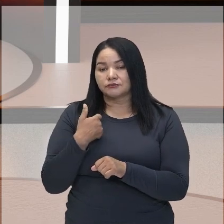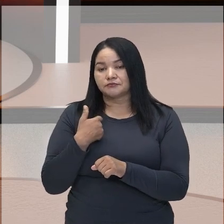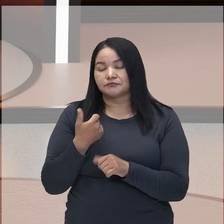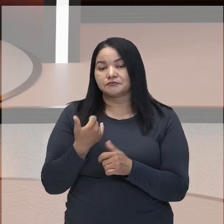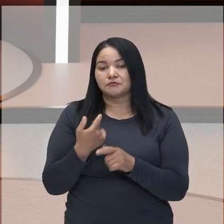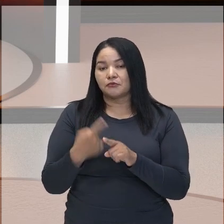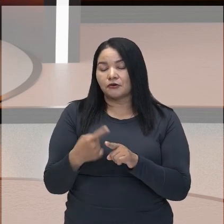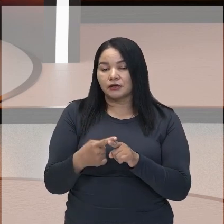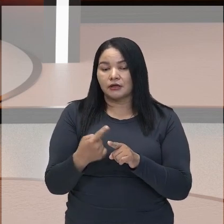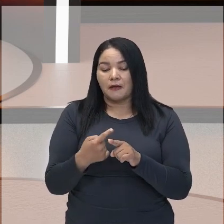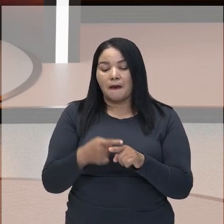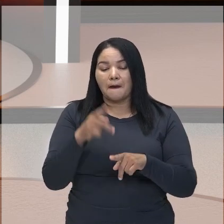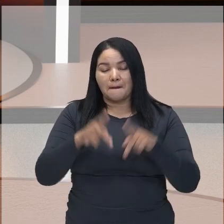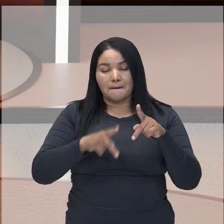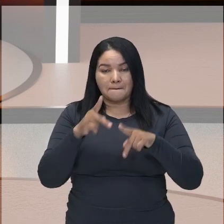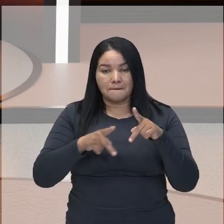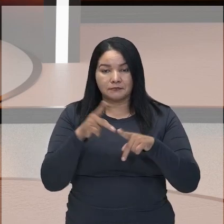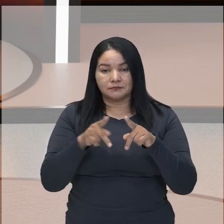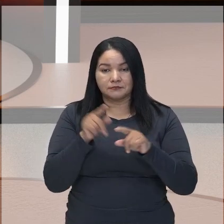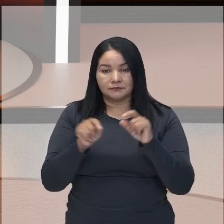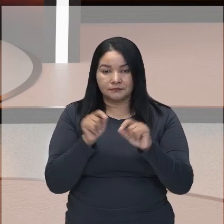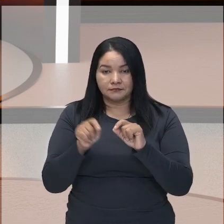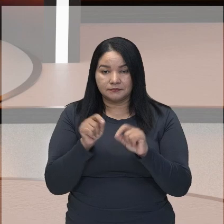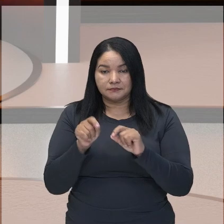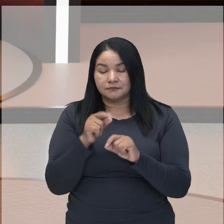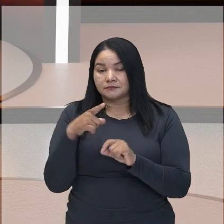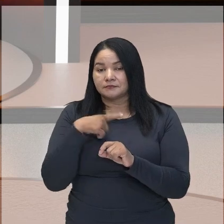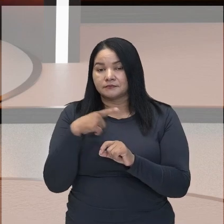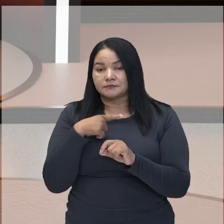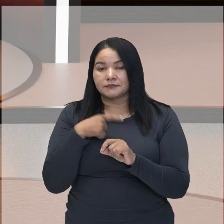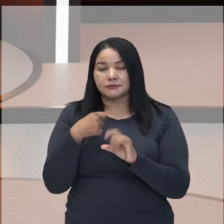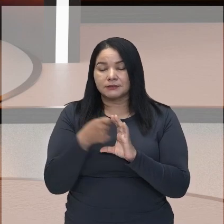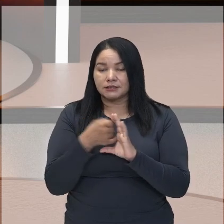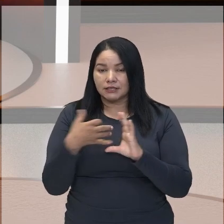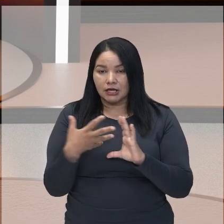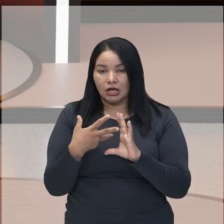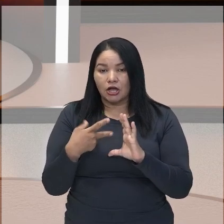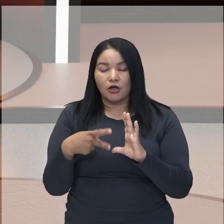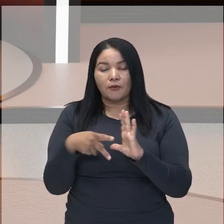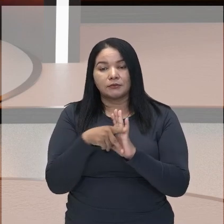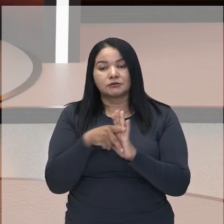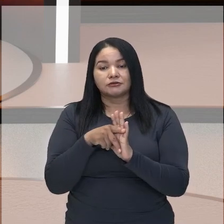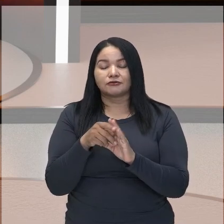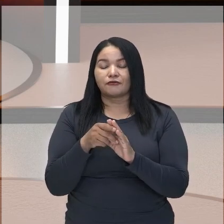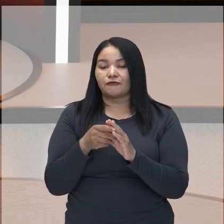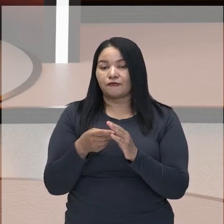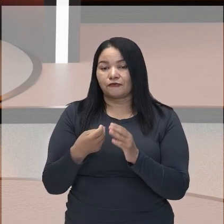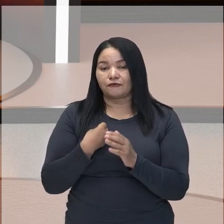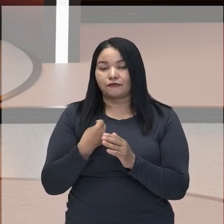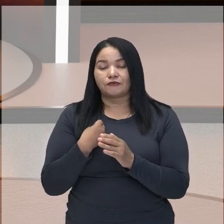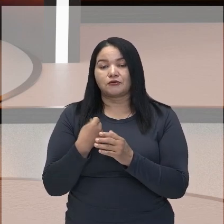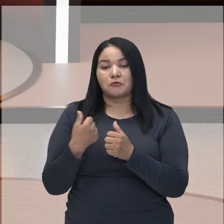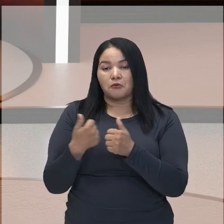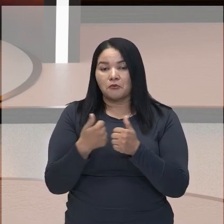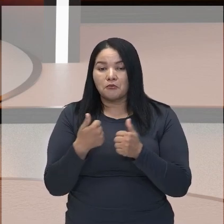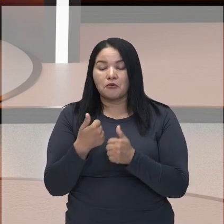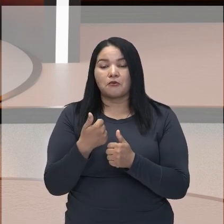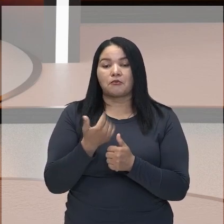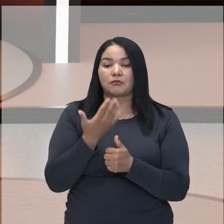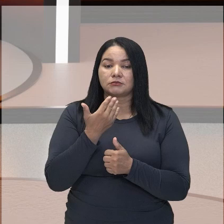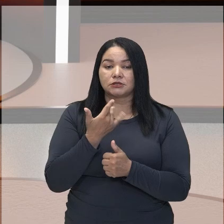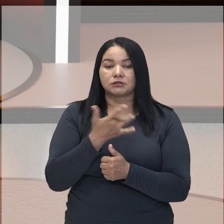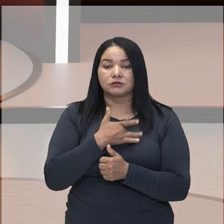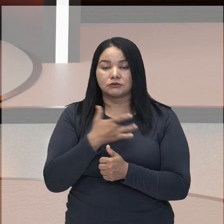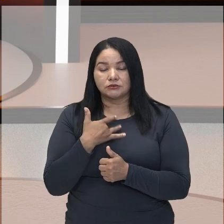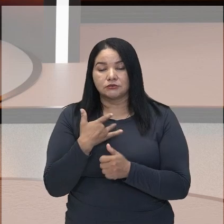elas acabam, né, tendo aquelas características de ter uma qualidade de vida mais adequada em relação à